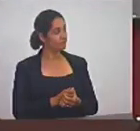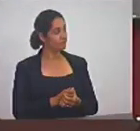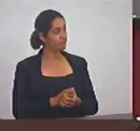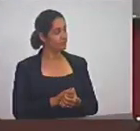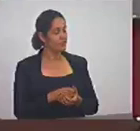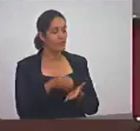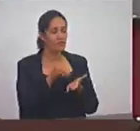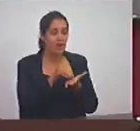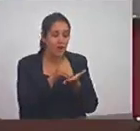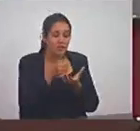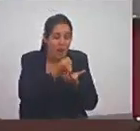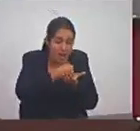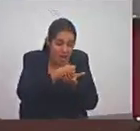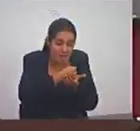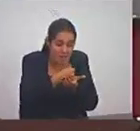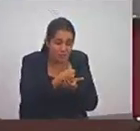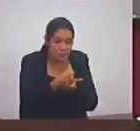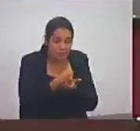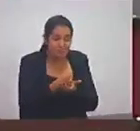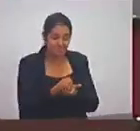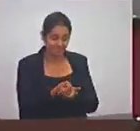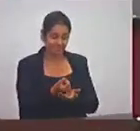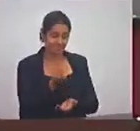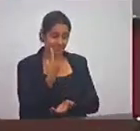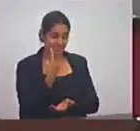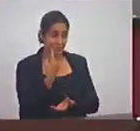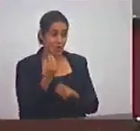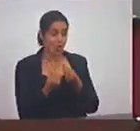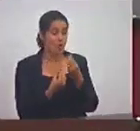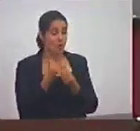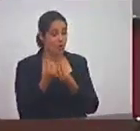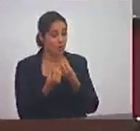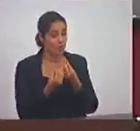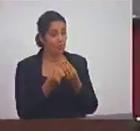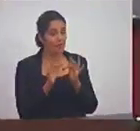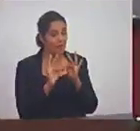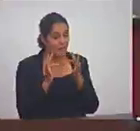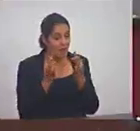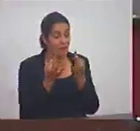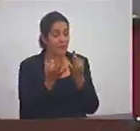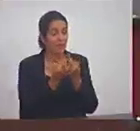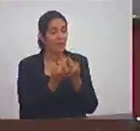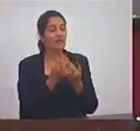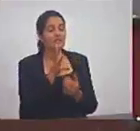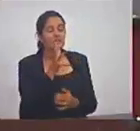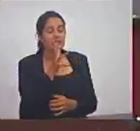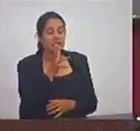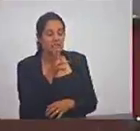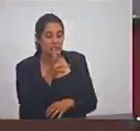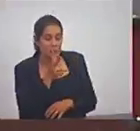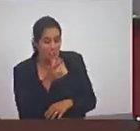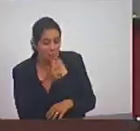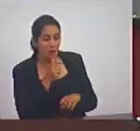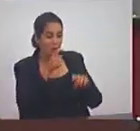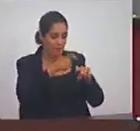medicamento, eu acho que é algo muito grave. Que a família demora até 2 meses para uma consulta. Aí